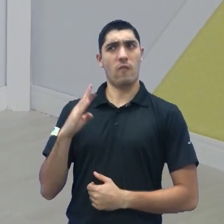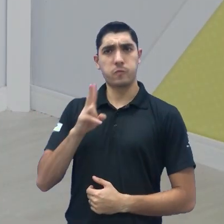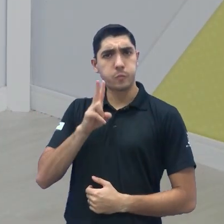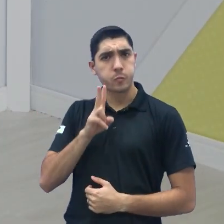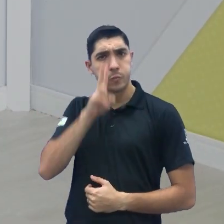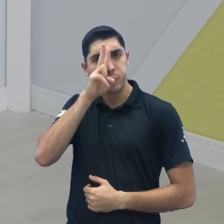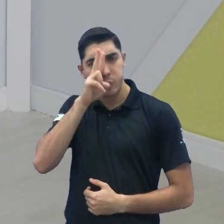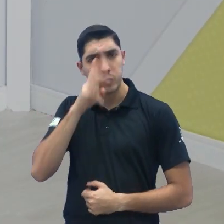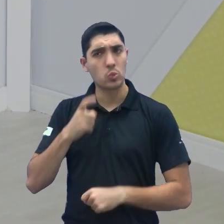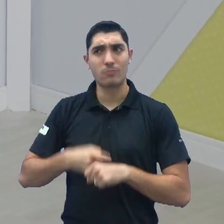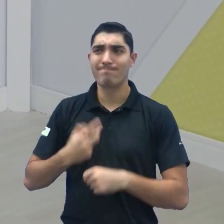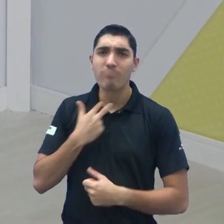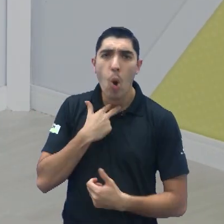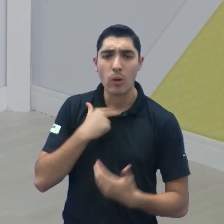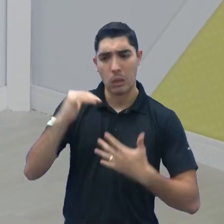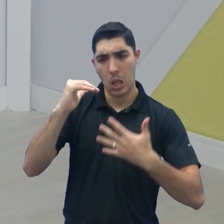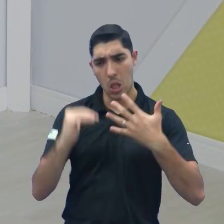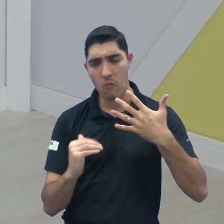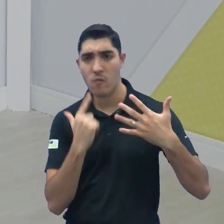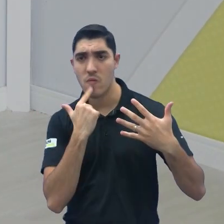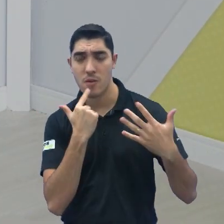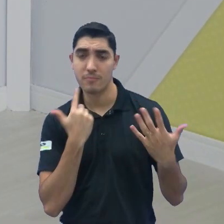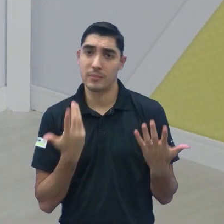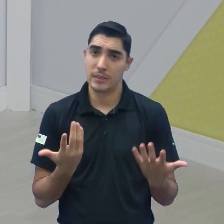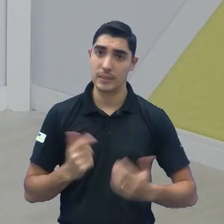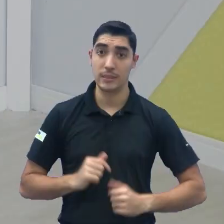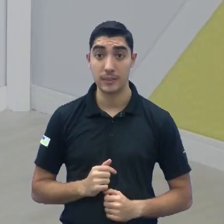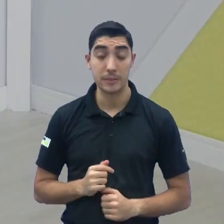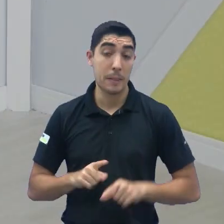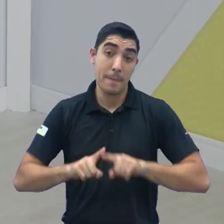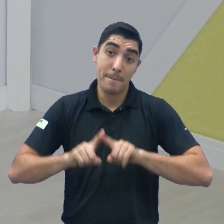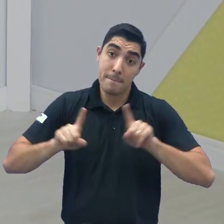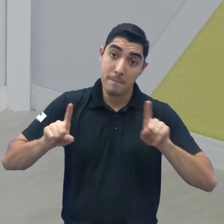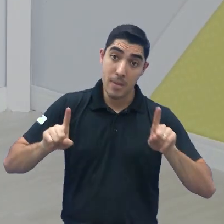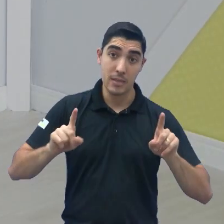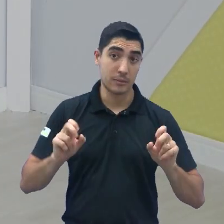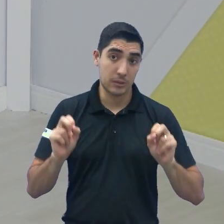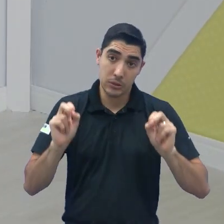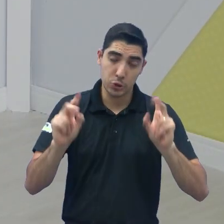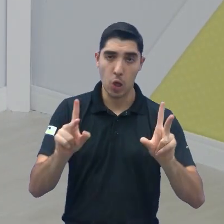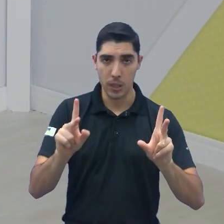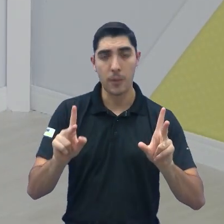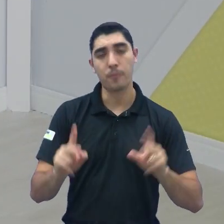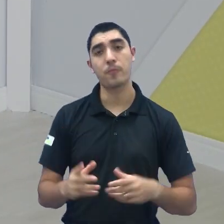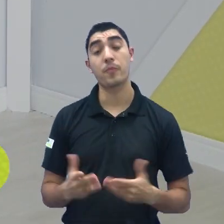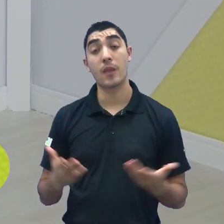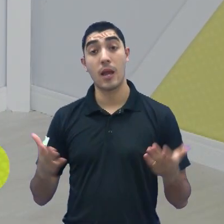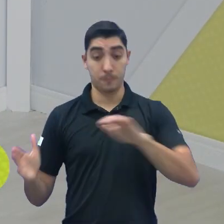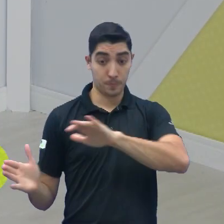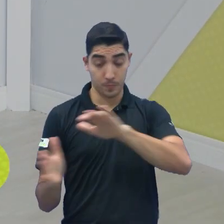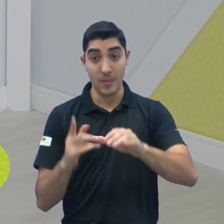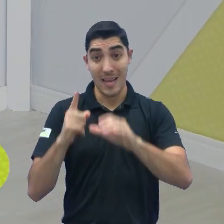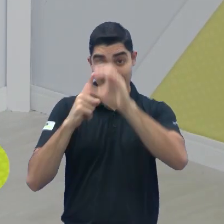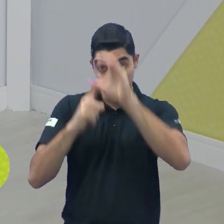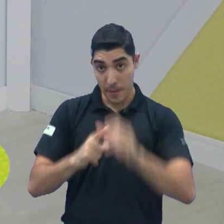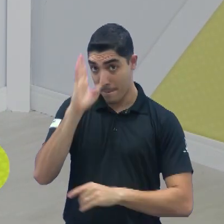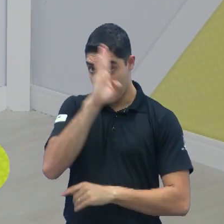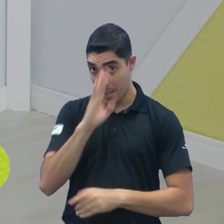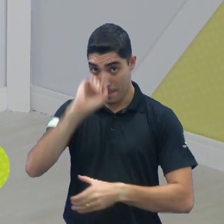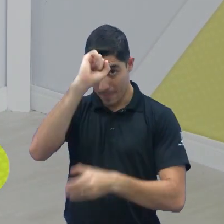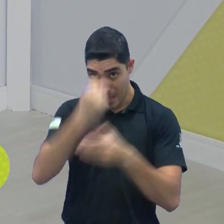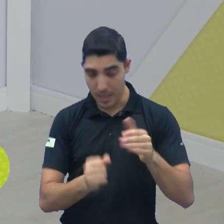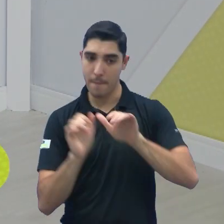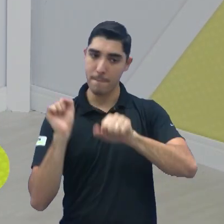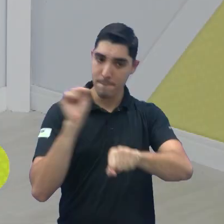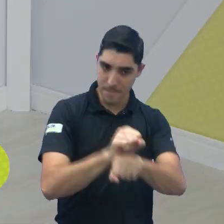essa. Mas, ponto final, pelo menos até aqui, no NBB, Dudu, porque Exato. Amanhã já tem jogo da Copa Super